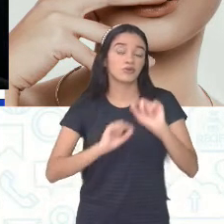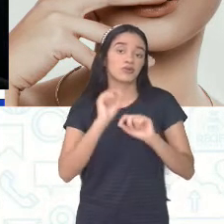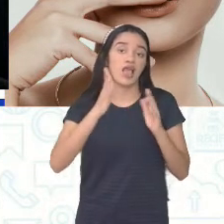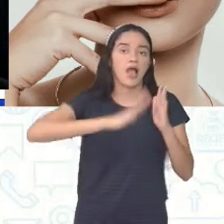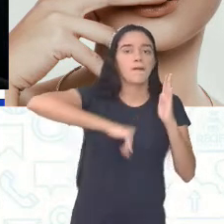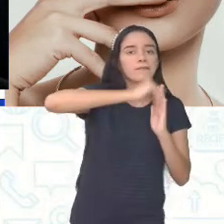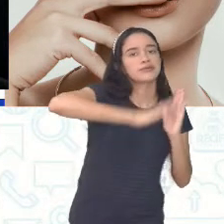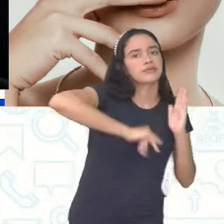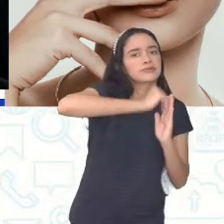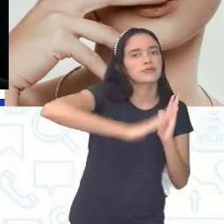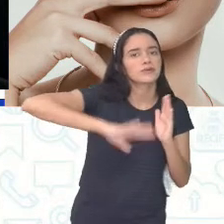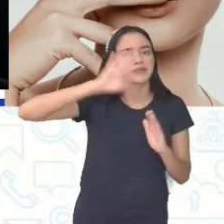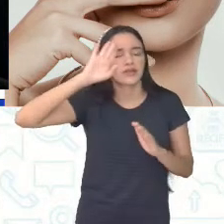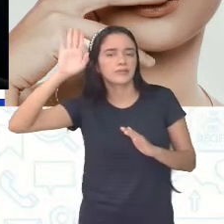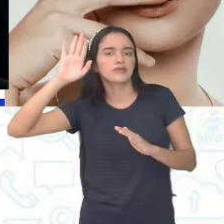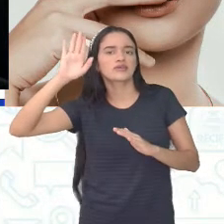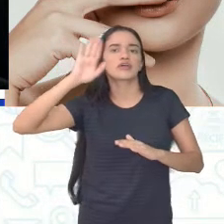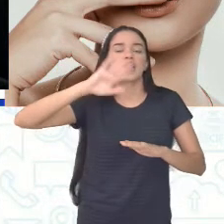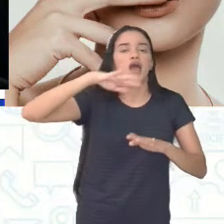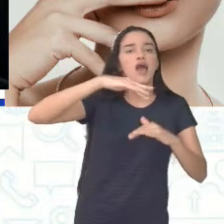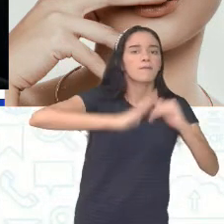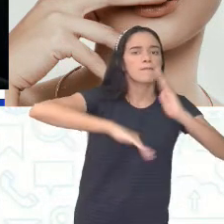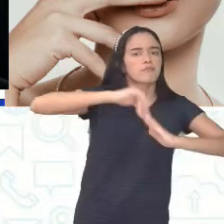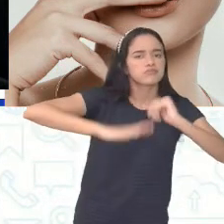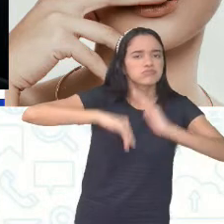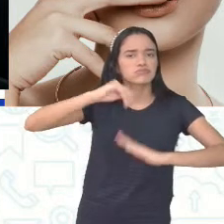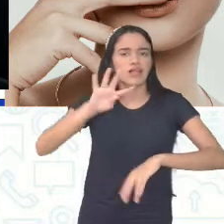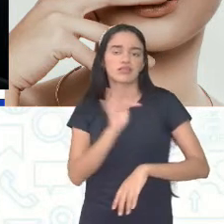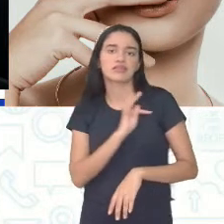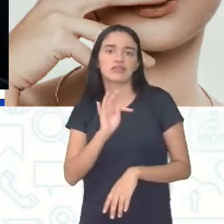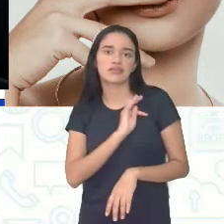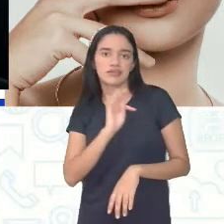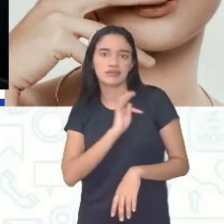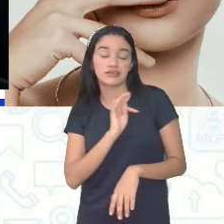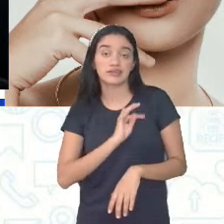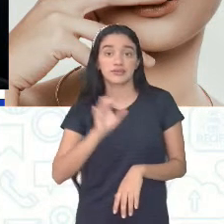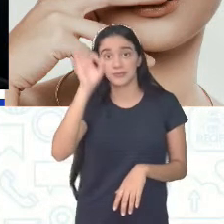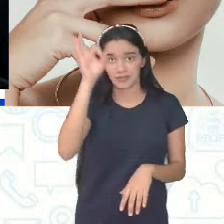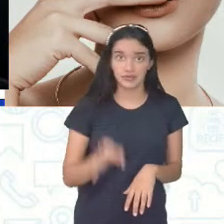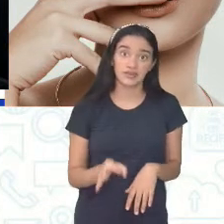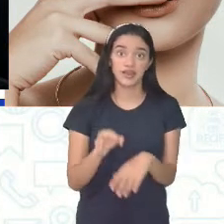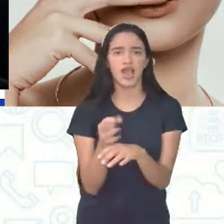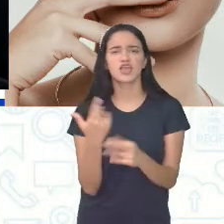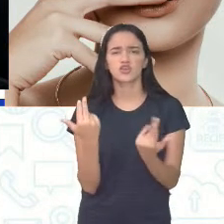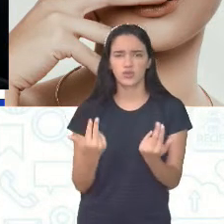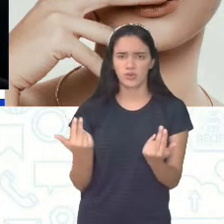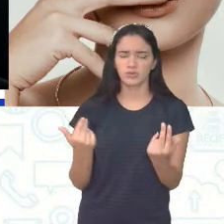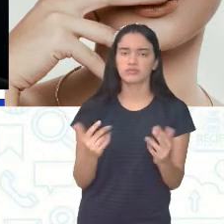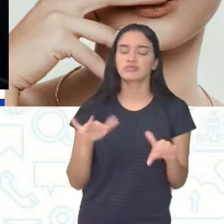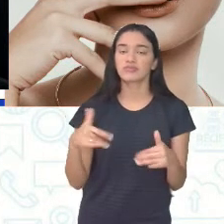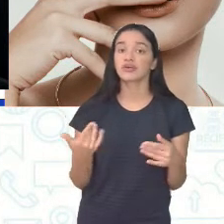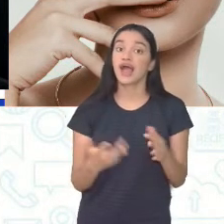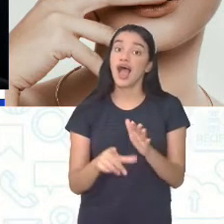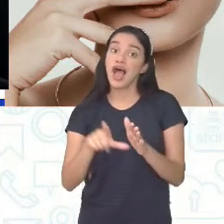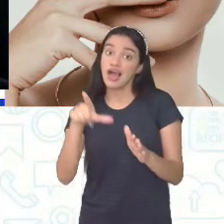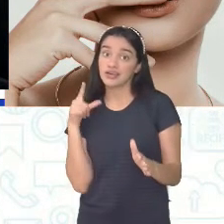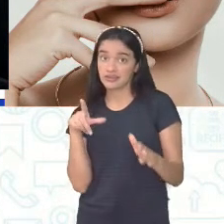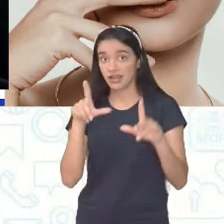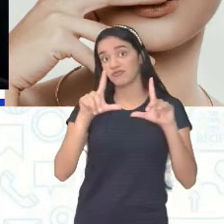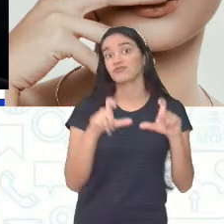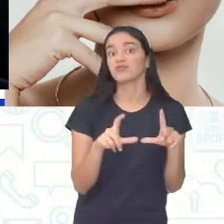forte. Então, isso aí é uma elucubração minha, tá? Não, mas eu fiquei pensando, eu acho